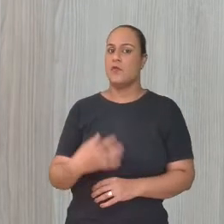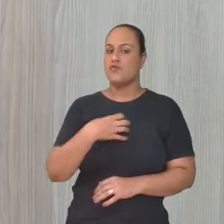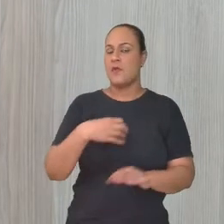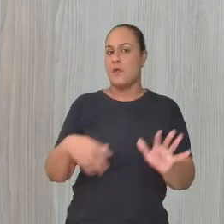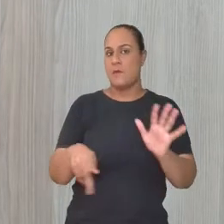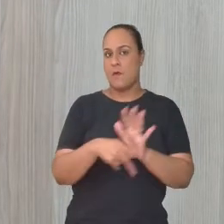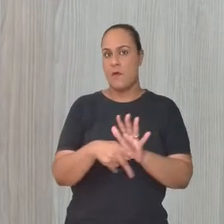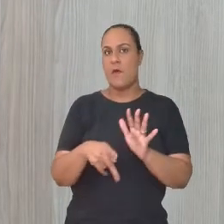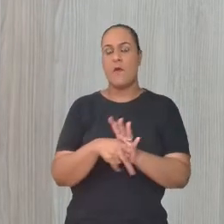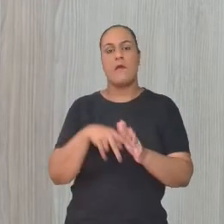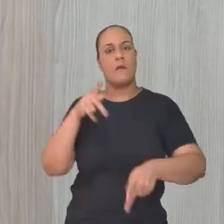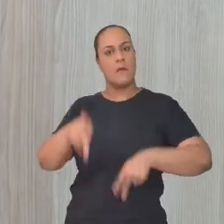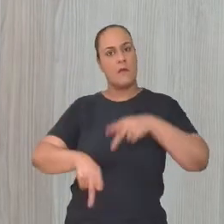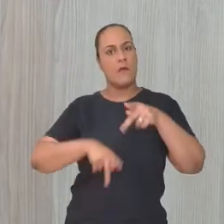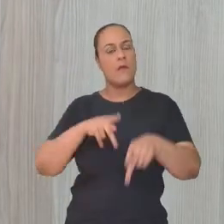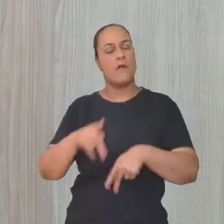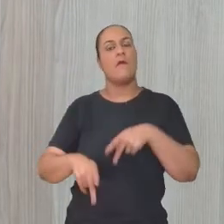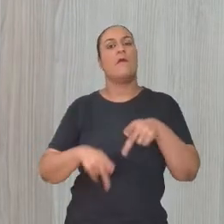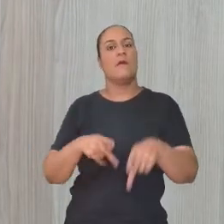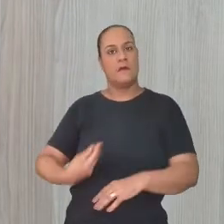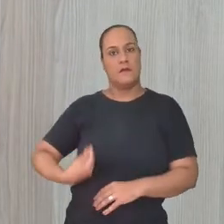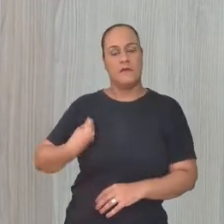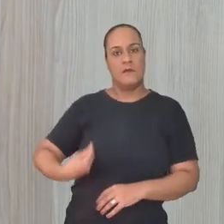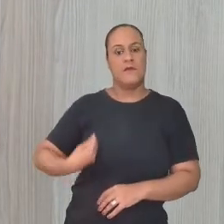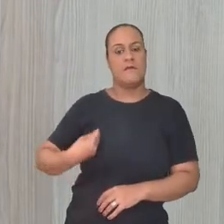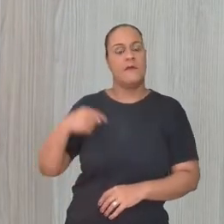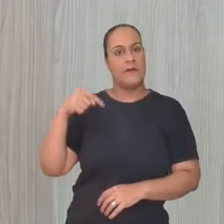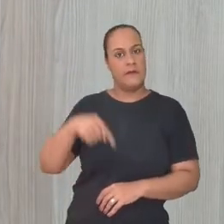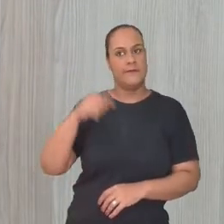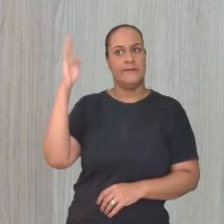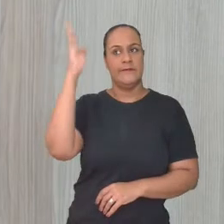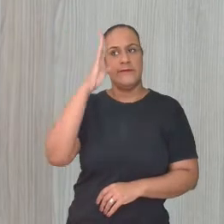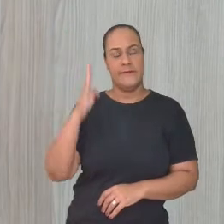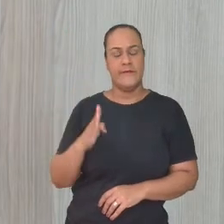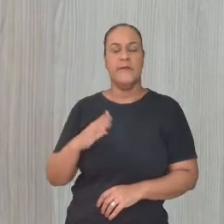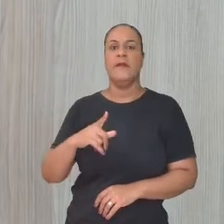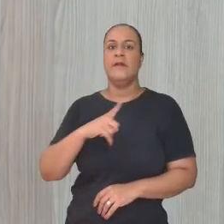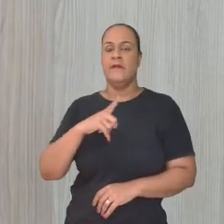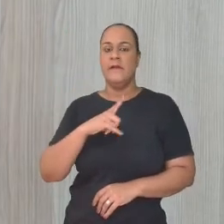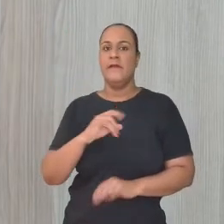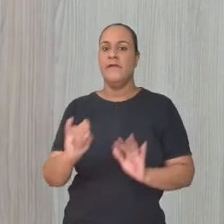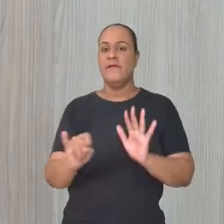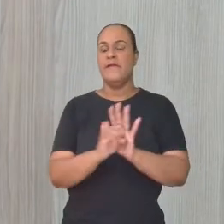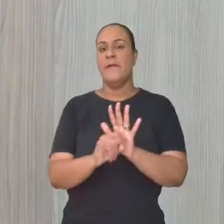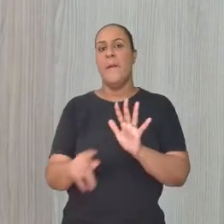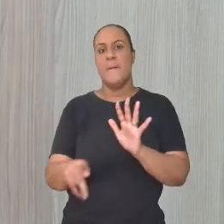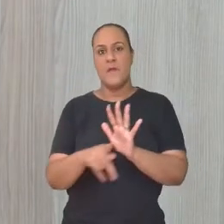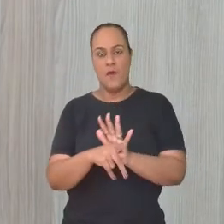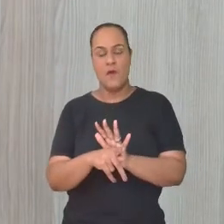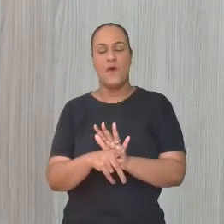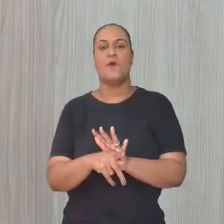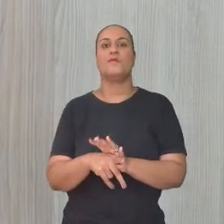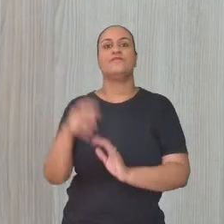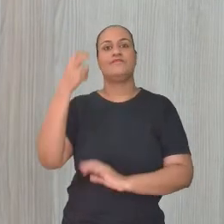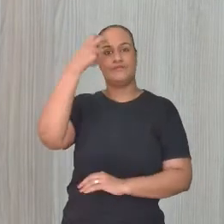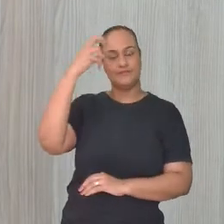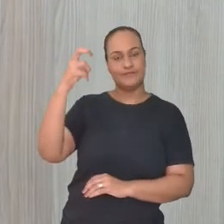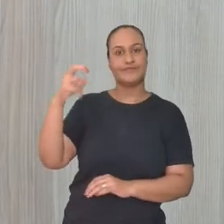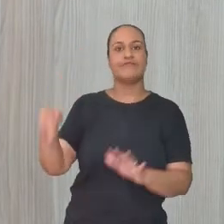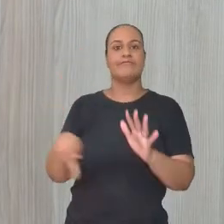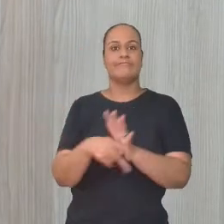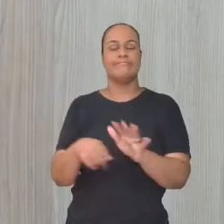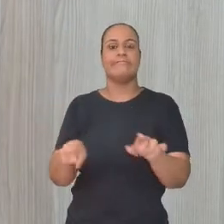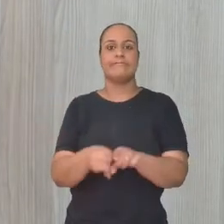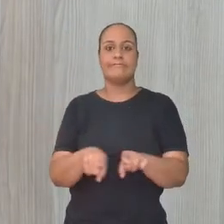né? O povo, a nação que vivia aqui, né? Os povos que viviam aqui, tinha a sua identificação cultural, fazia as coisas do seu